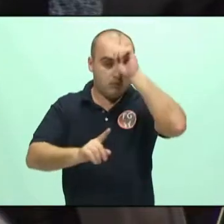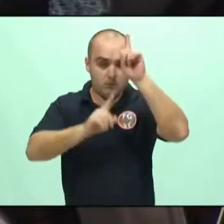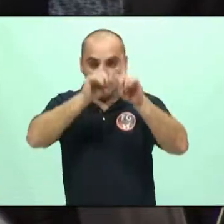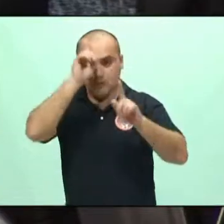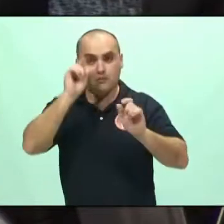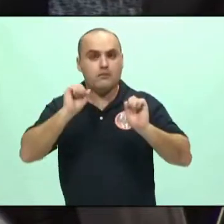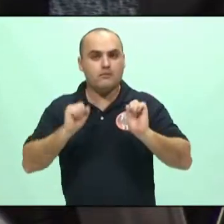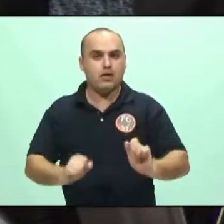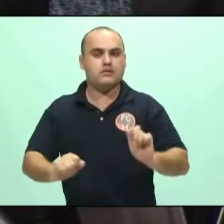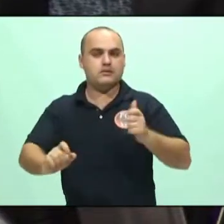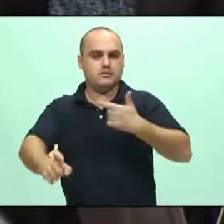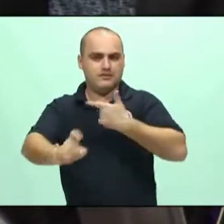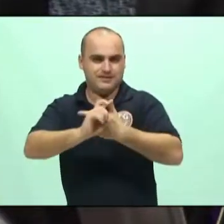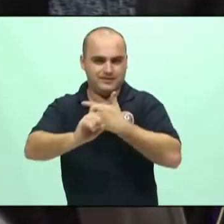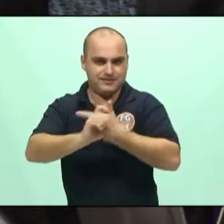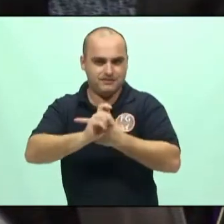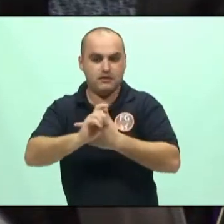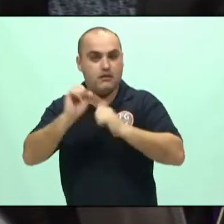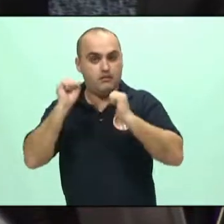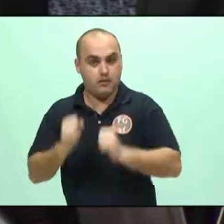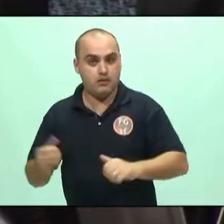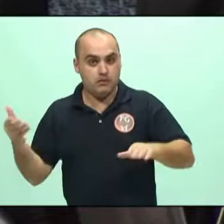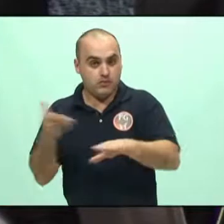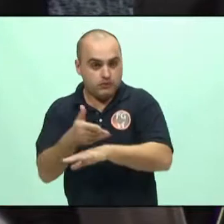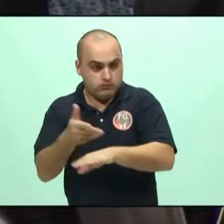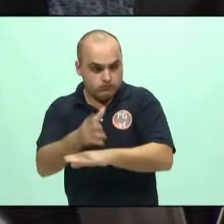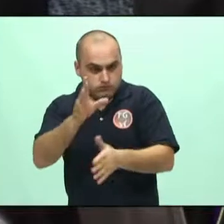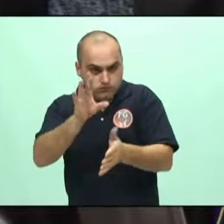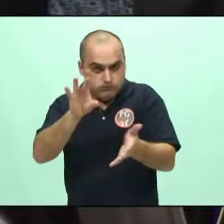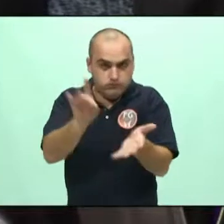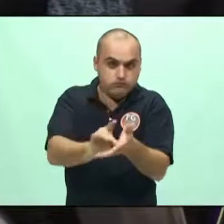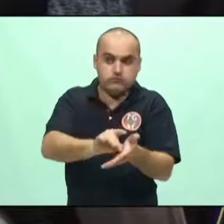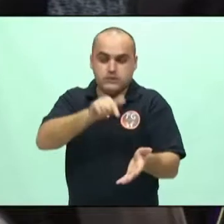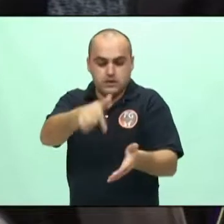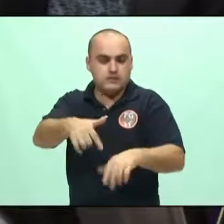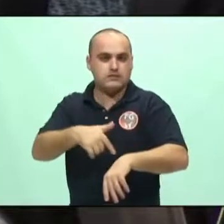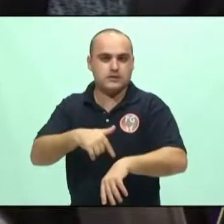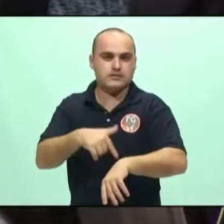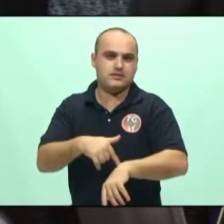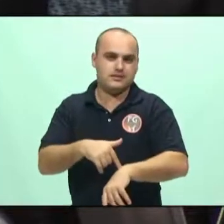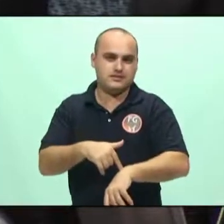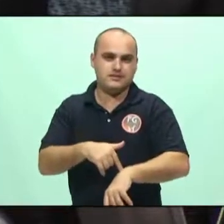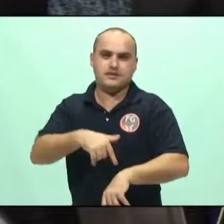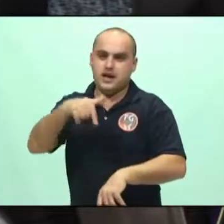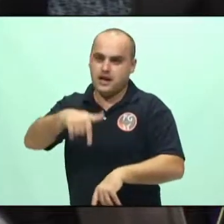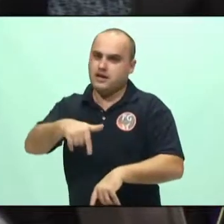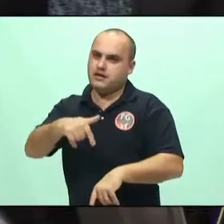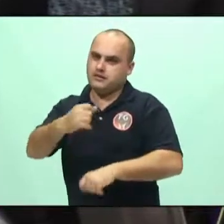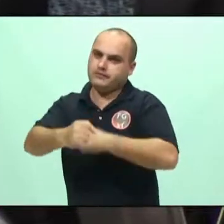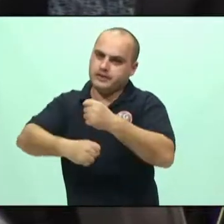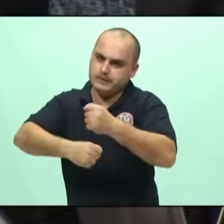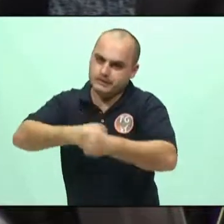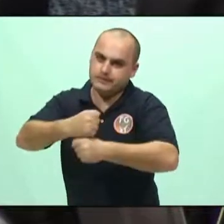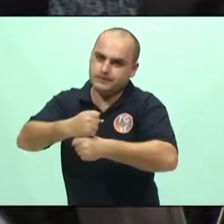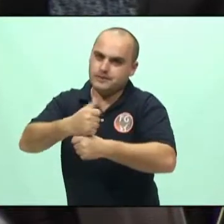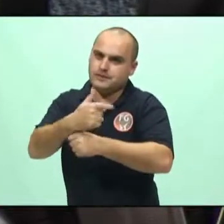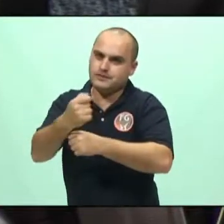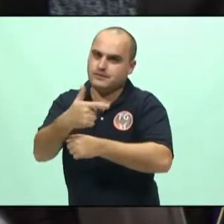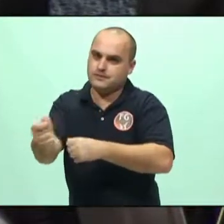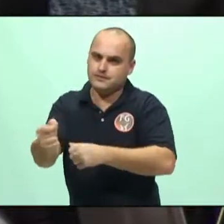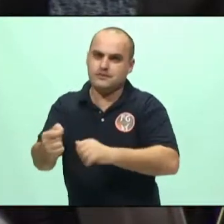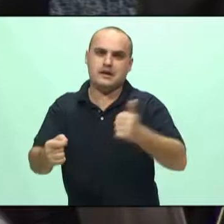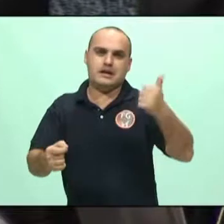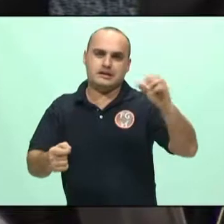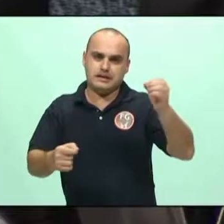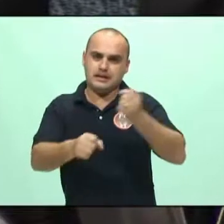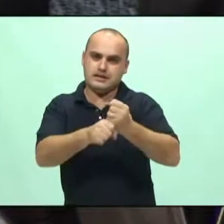executivo para que nós possamos participar efetivamente desse processo que devo ocorrer em 2020 Quando vence os dois os 10